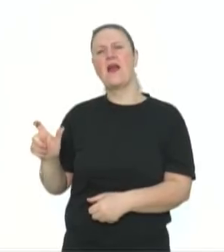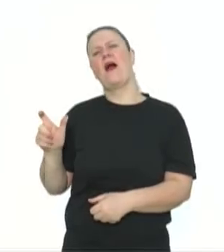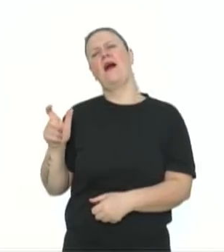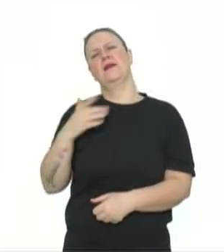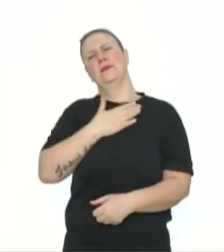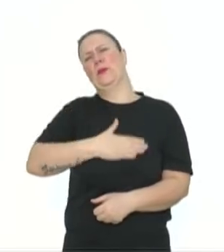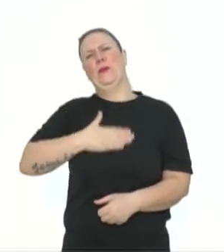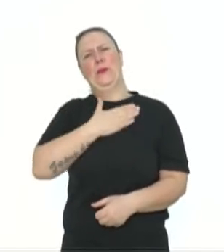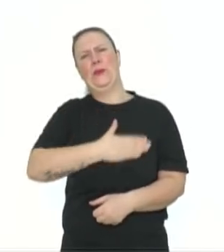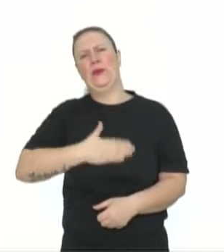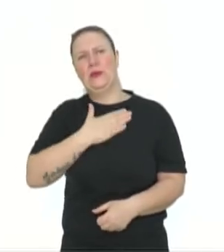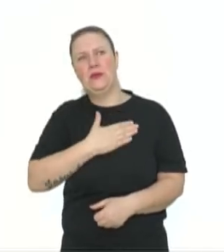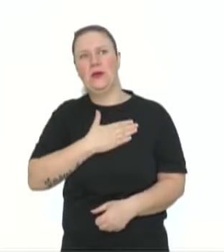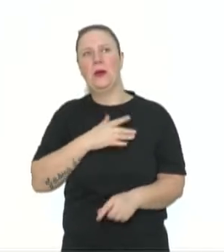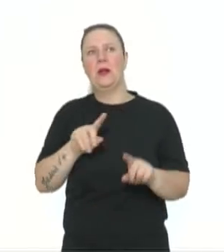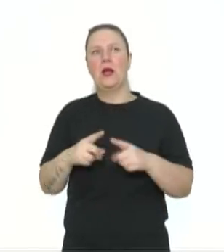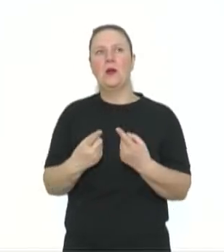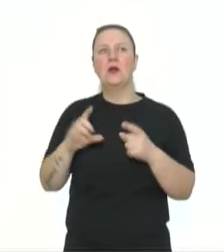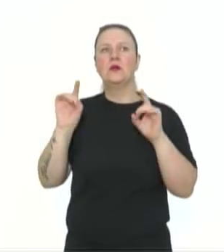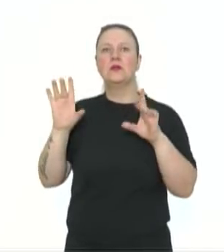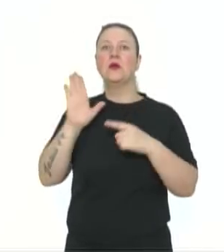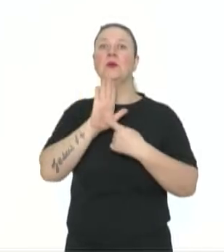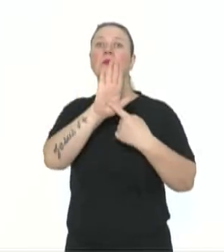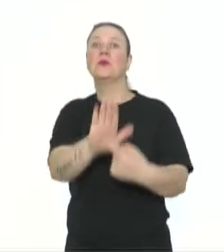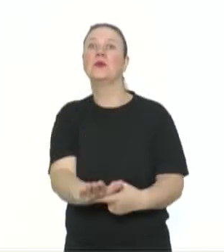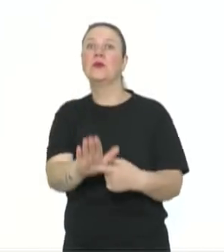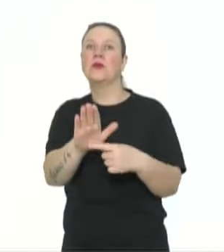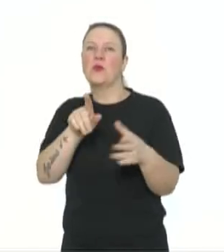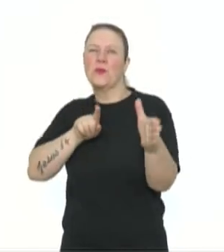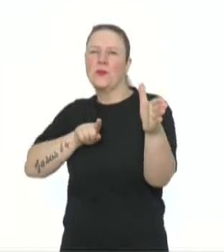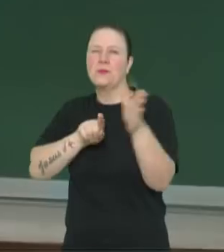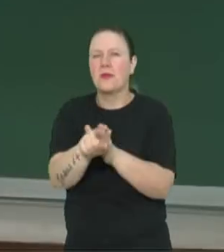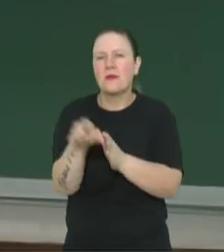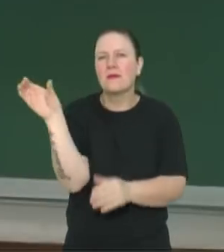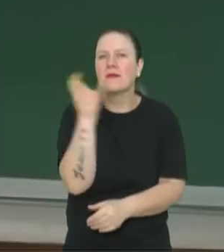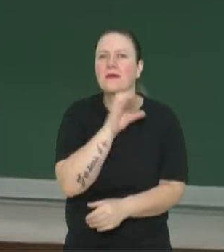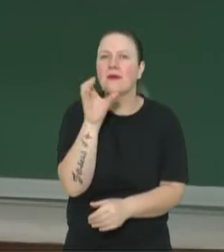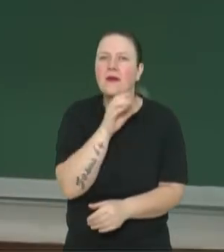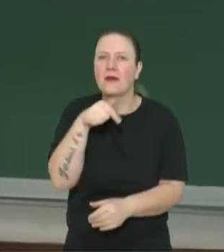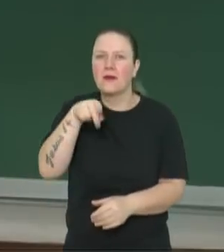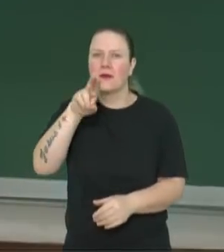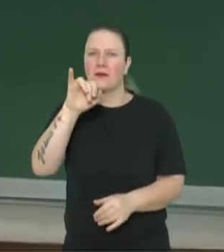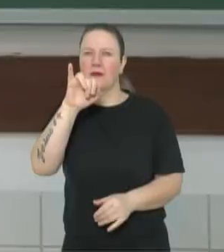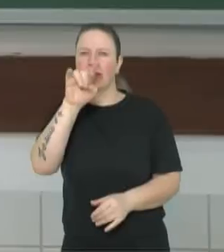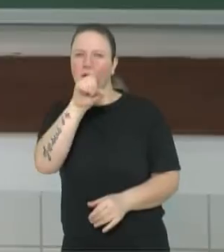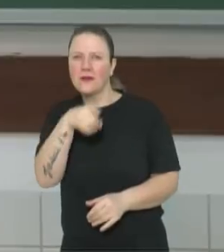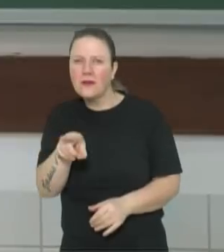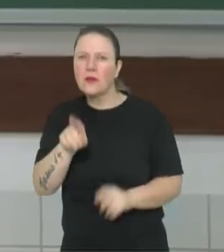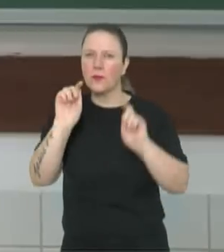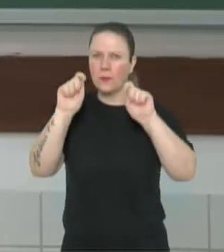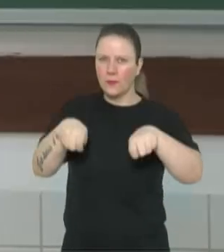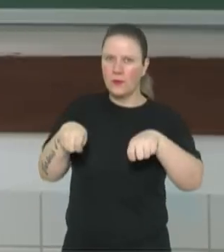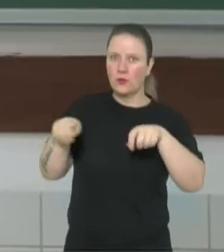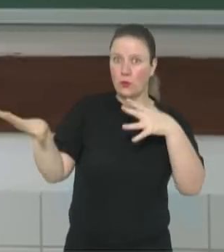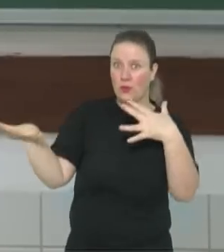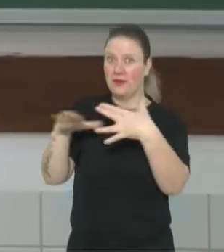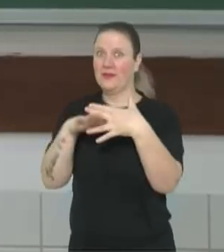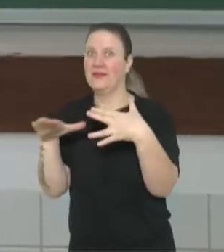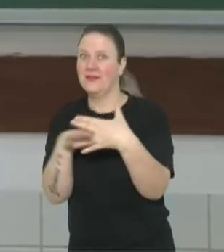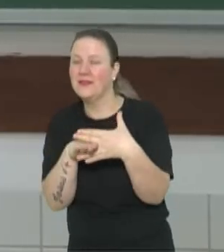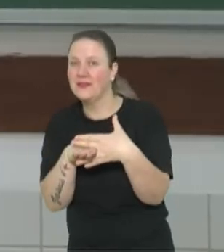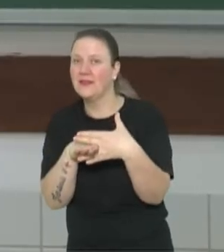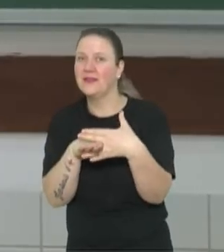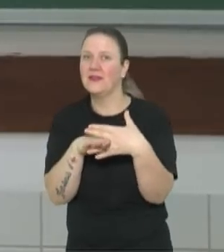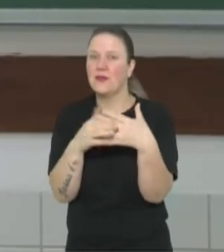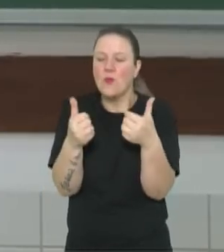favorito. Mas ele veio só para nos dizer que agora está na hora do nosso quiz e que rapidinho você vai poder também ter um intervalo para você, de